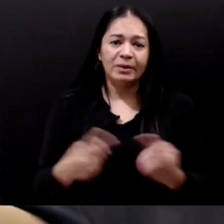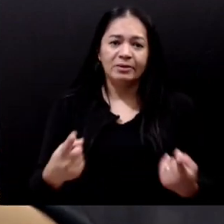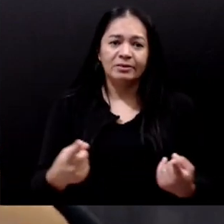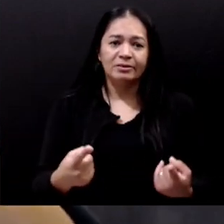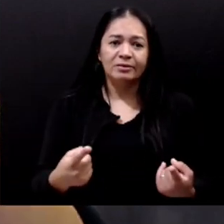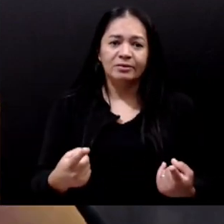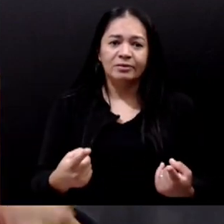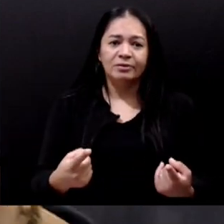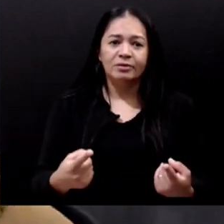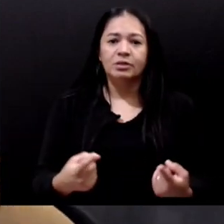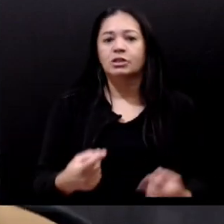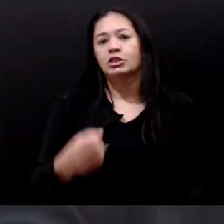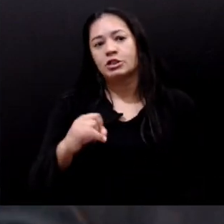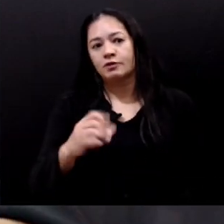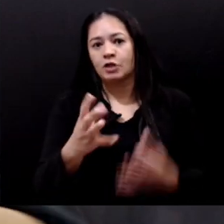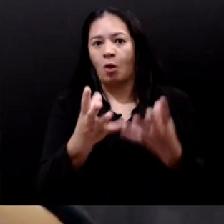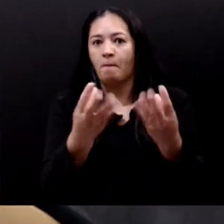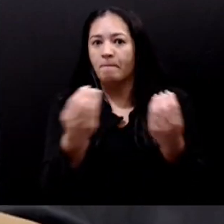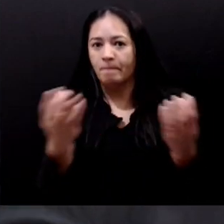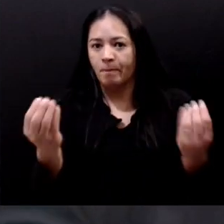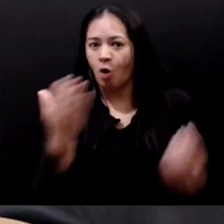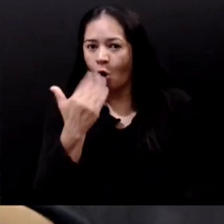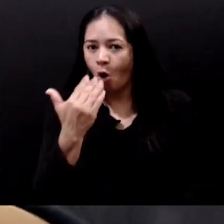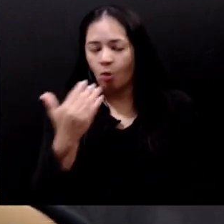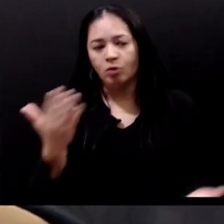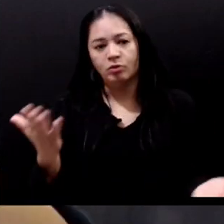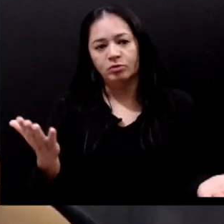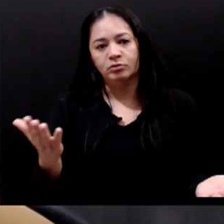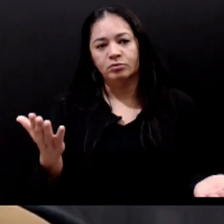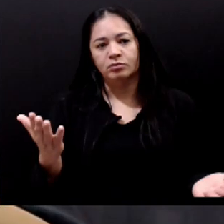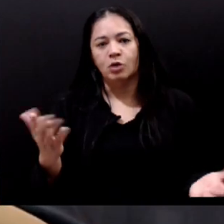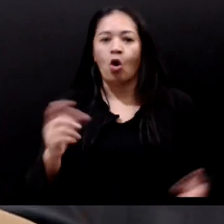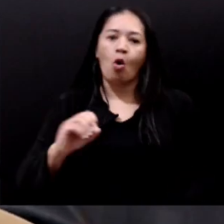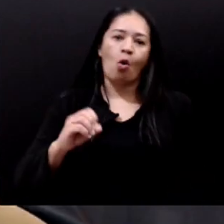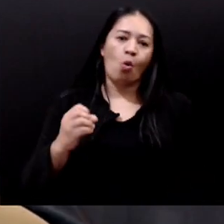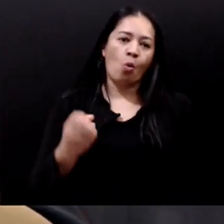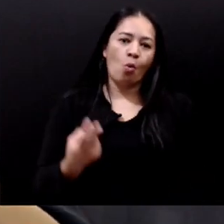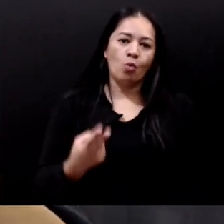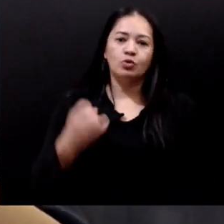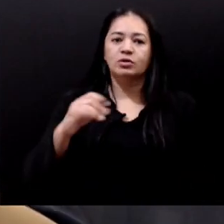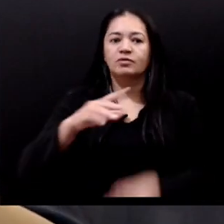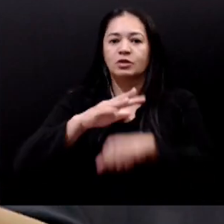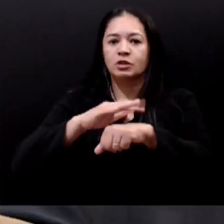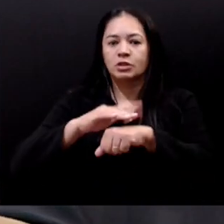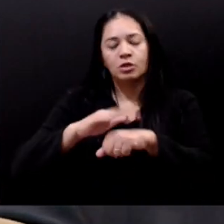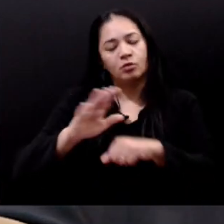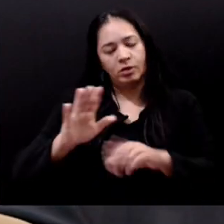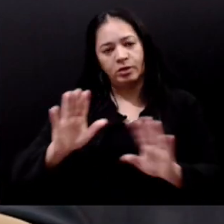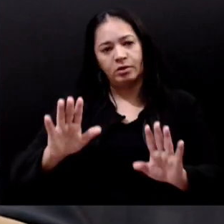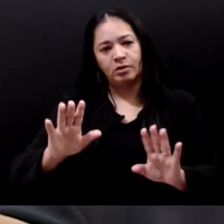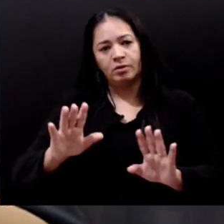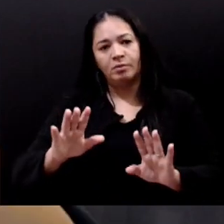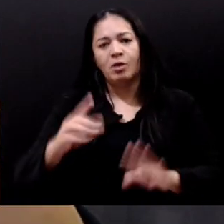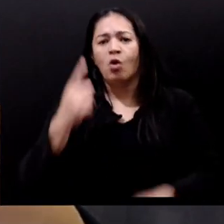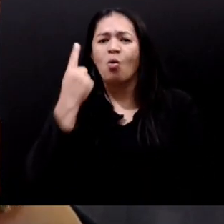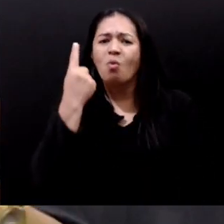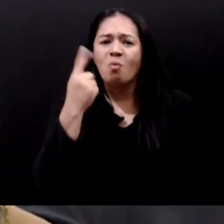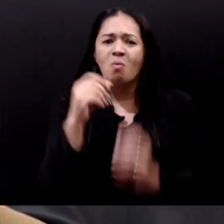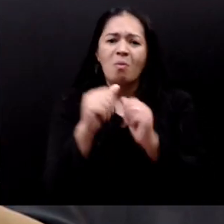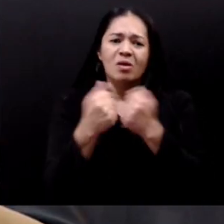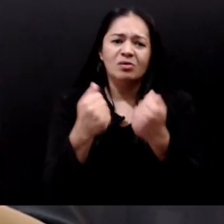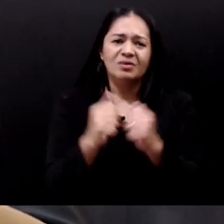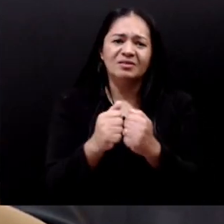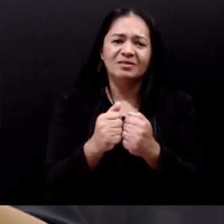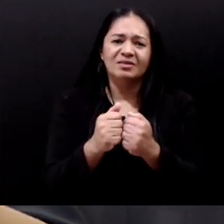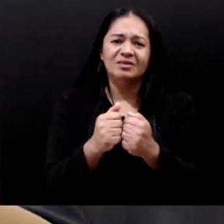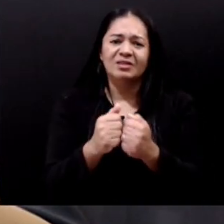pão ou que você realmente tenha uma doença celíaca, uma Uhum. intolerância muito grande a isso, não vai ser o pãozinho que vai lesar a sua saúde